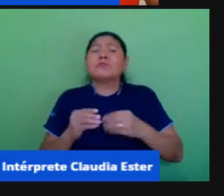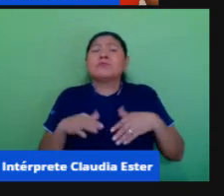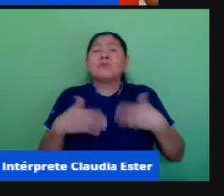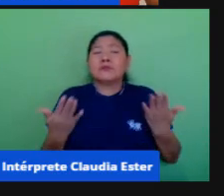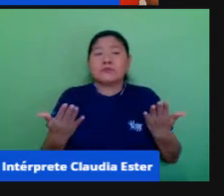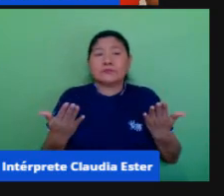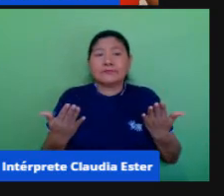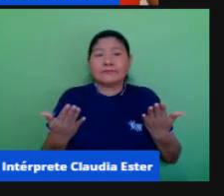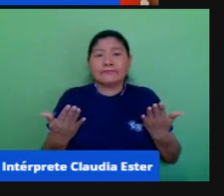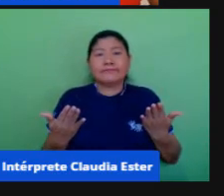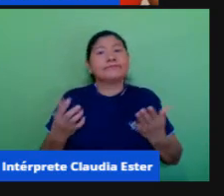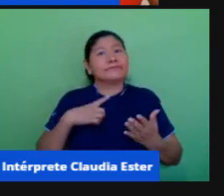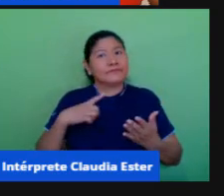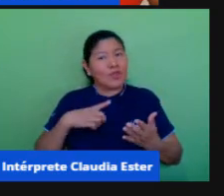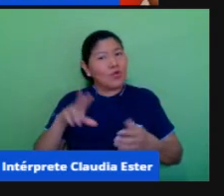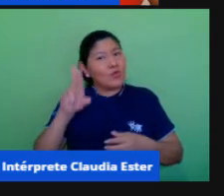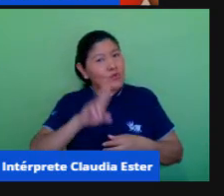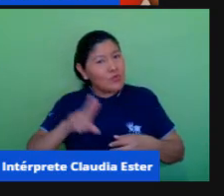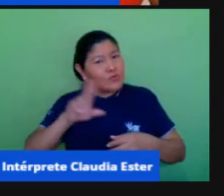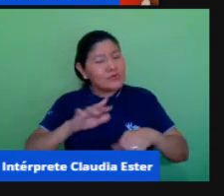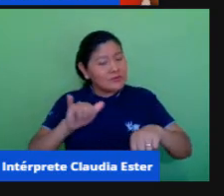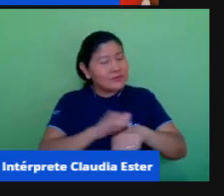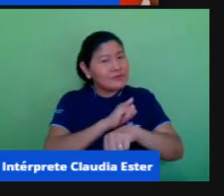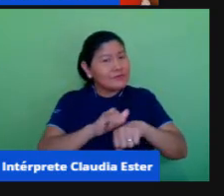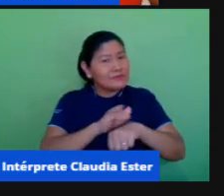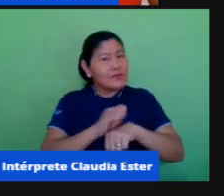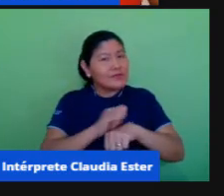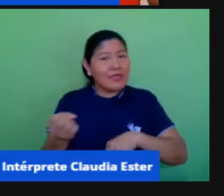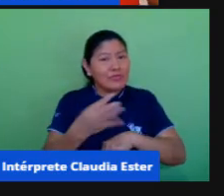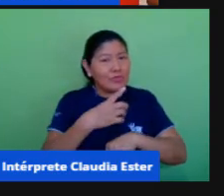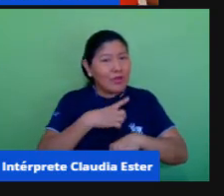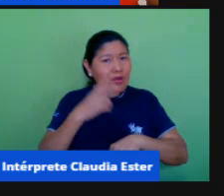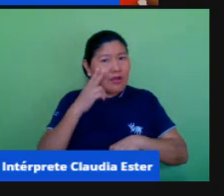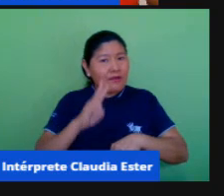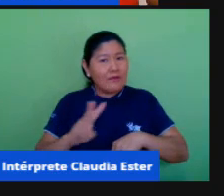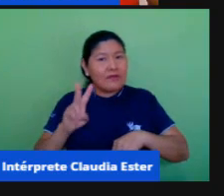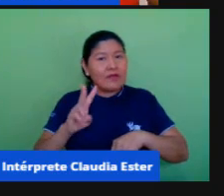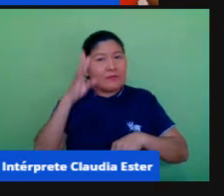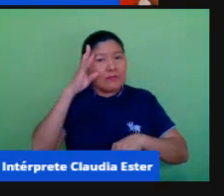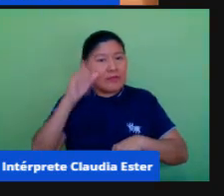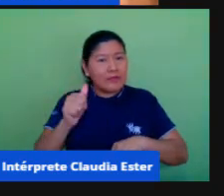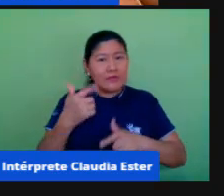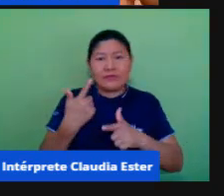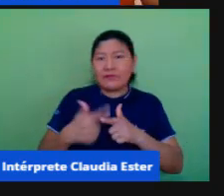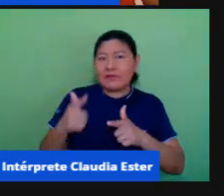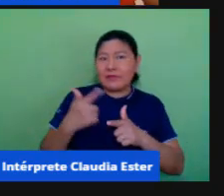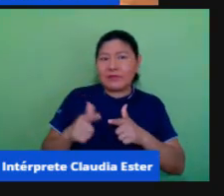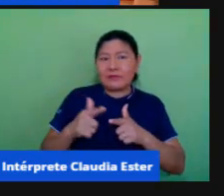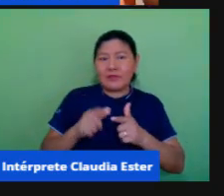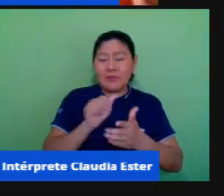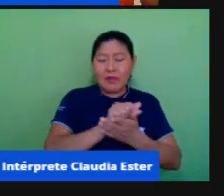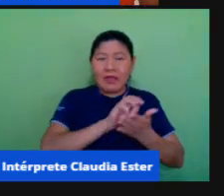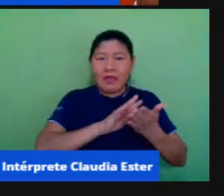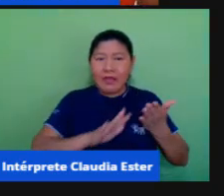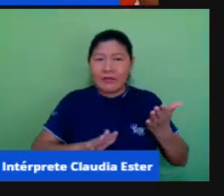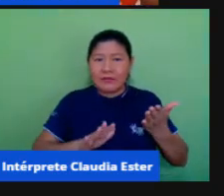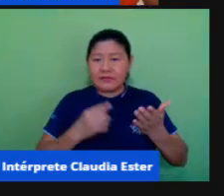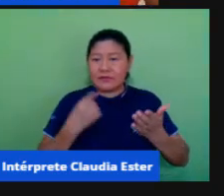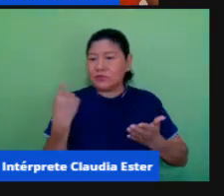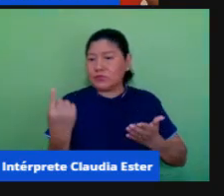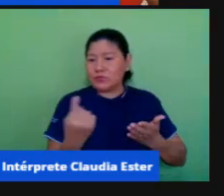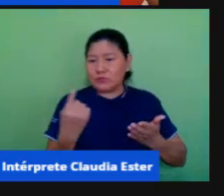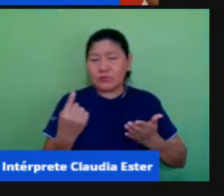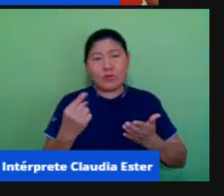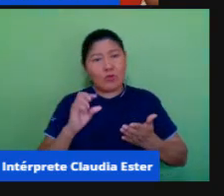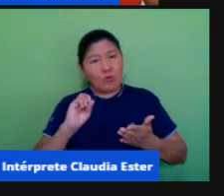A aula é reservada para atividades práticas ou resoluções de problemas. Atividades individuais ou em